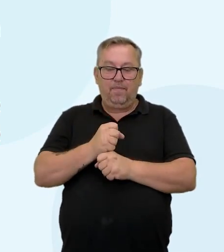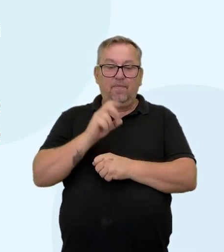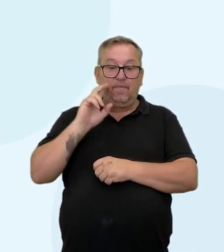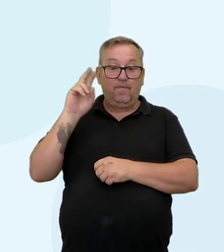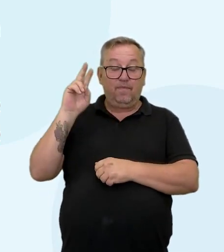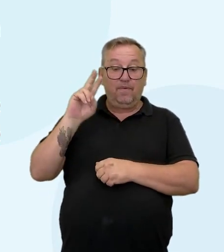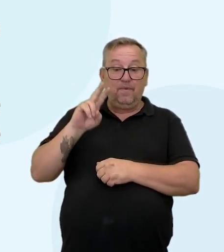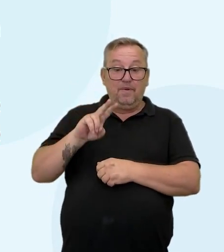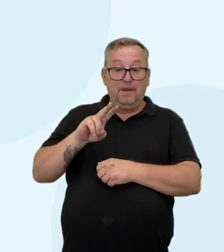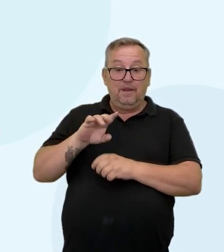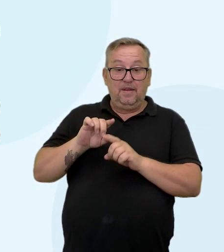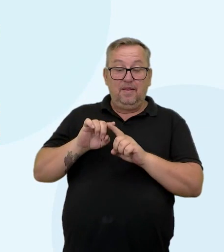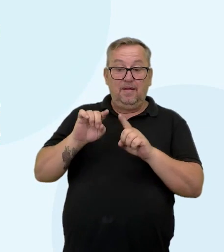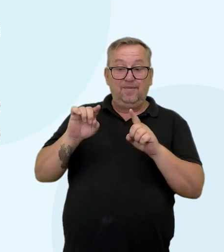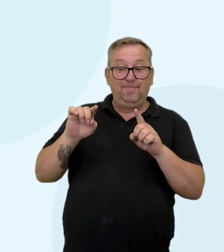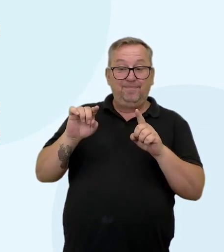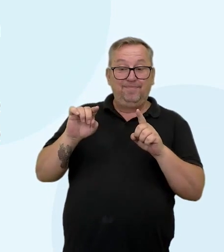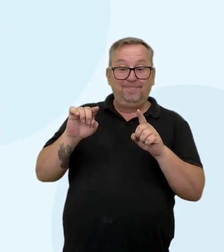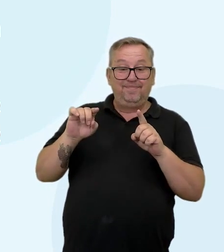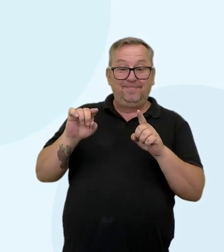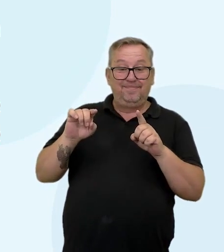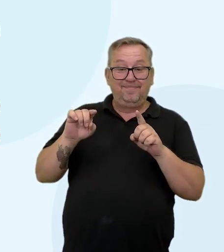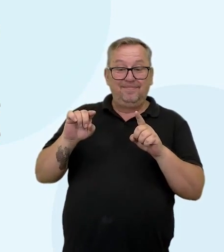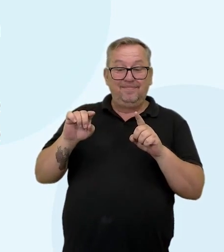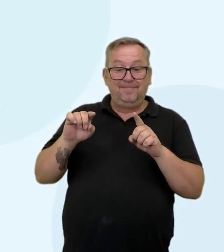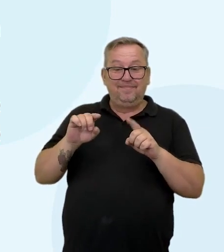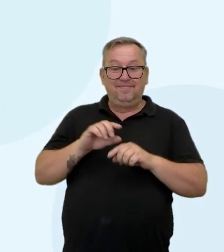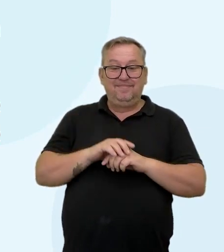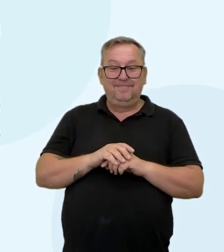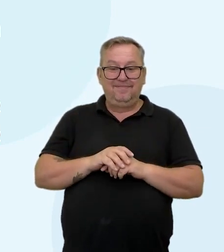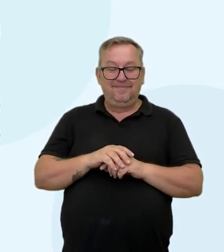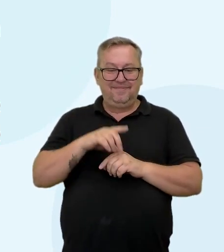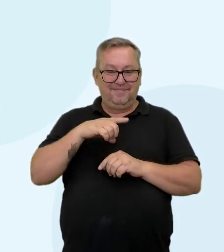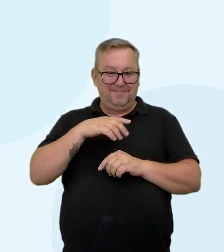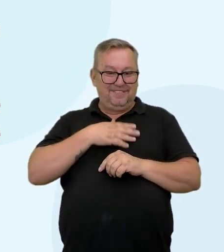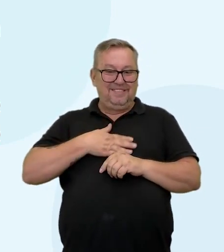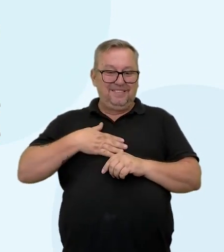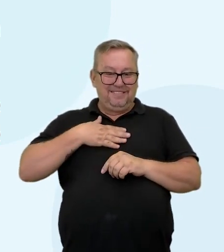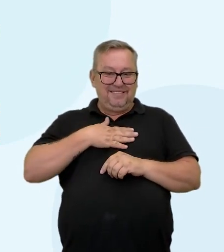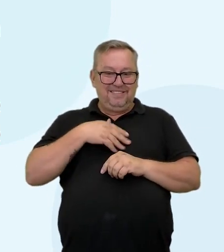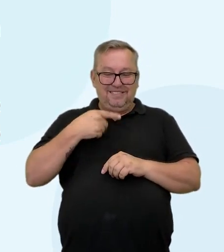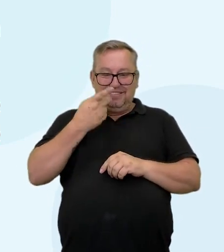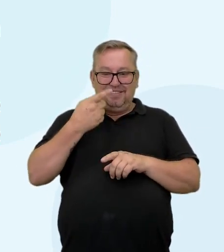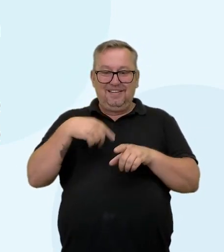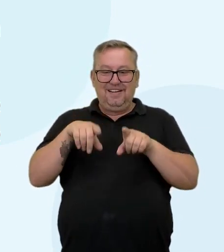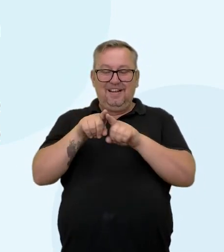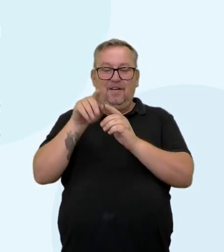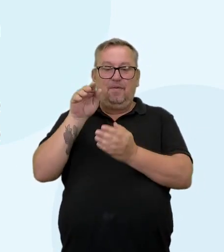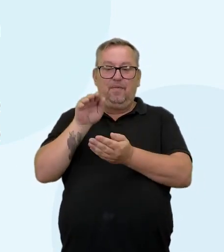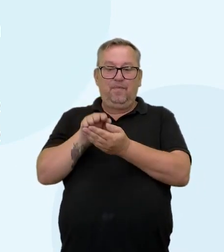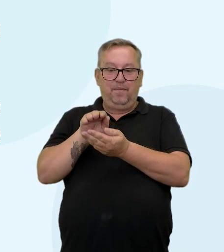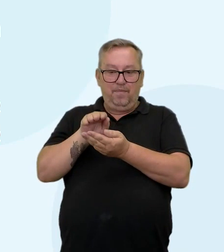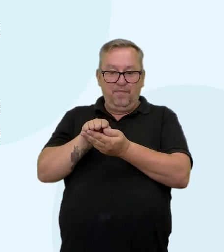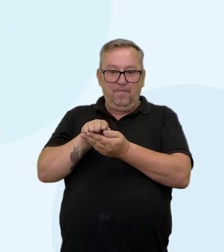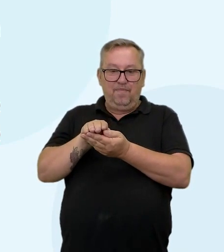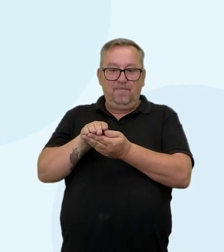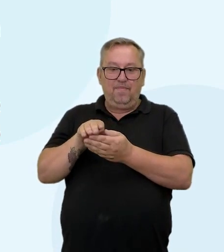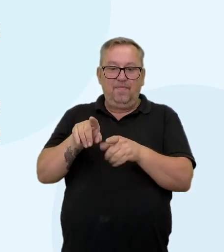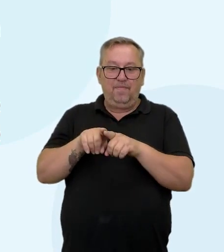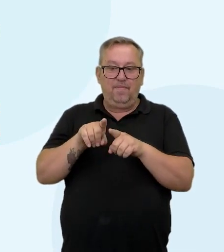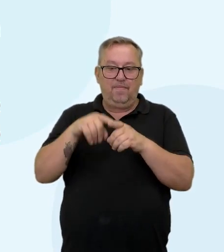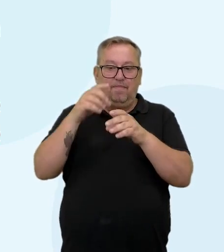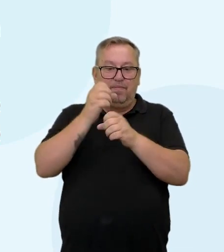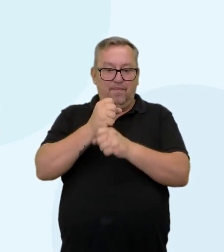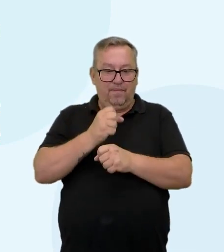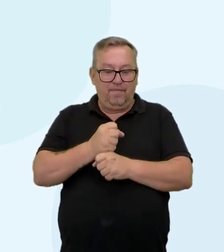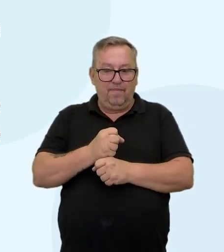disso, mas eu sou muito conservador, normalmente nas minhas aulas eu gosto de colocar a caderneta de poupança aí. Tá? E aí você calculou em função